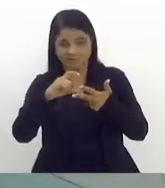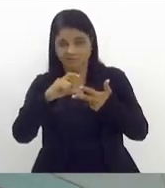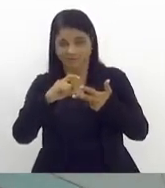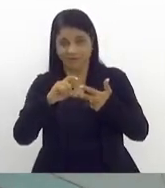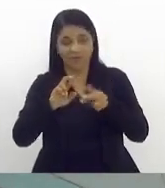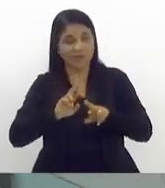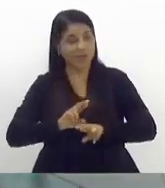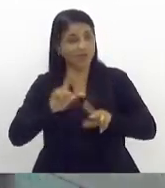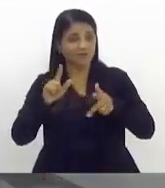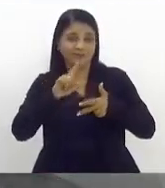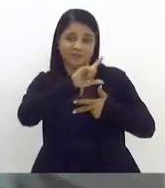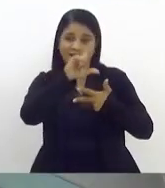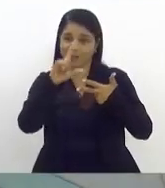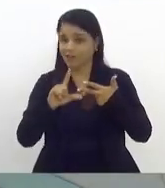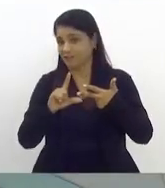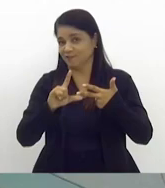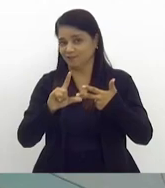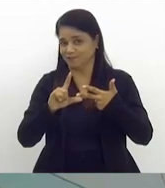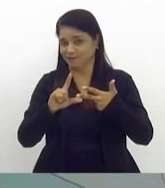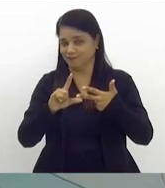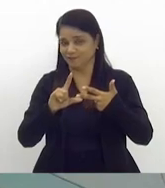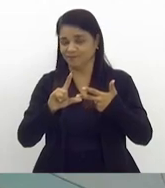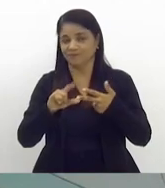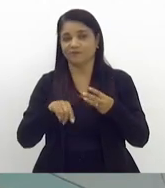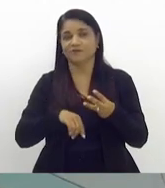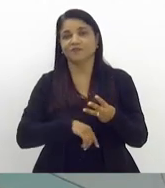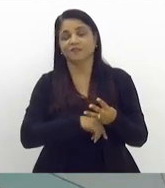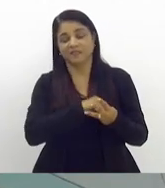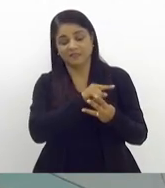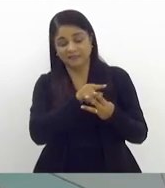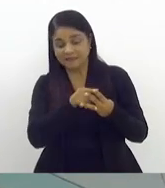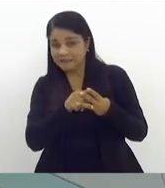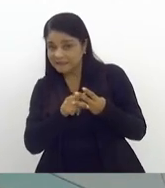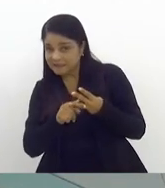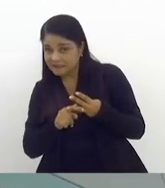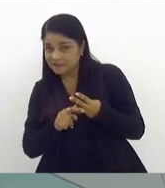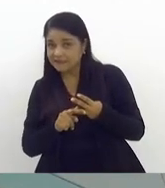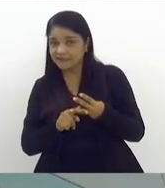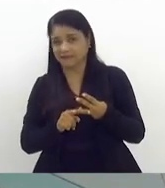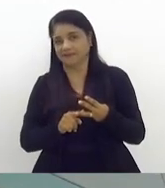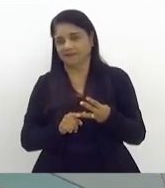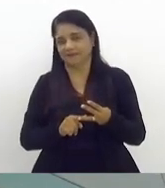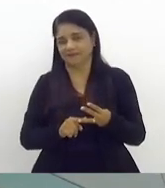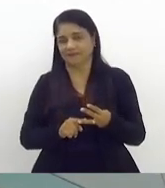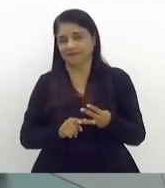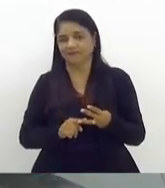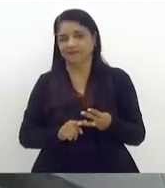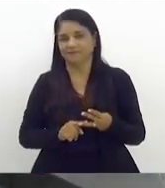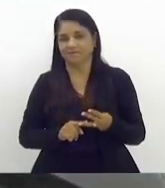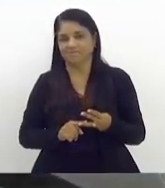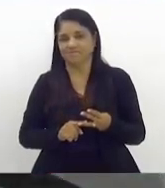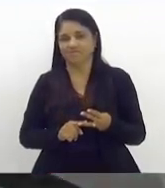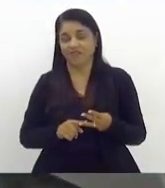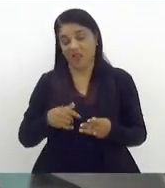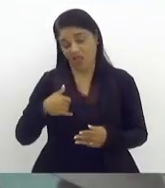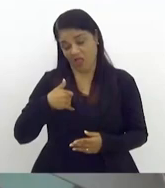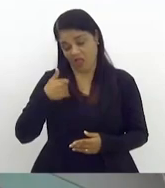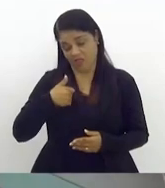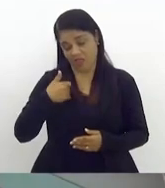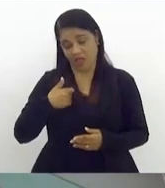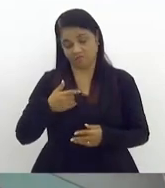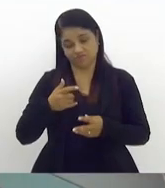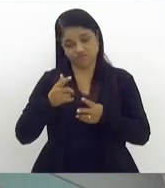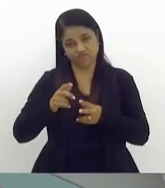Legislativo. E de três, eu não tenho a idade de Vossa